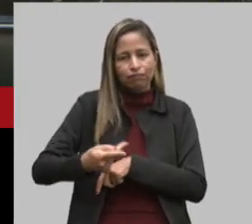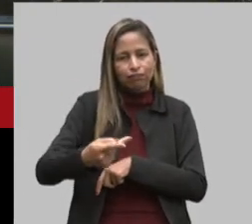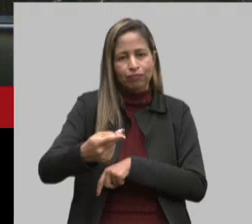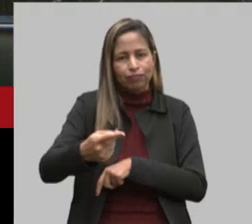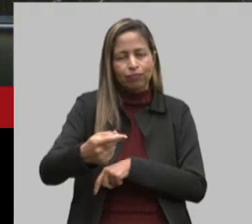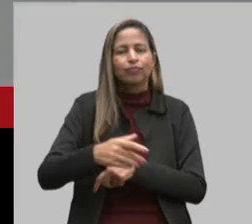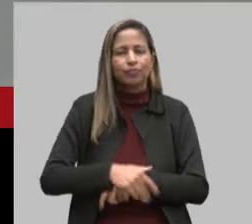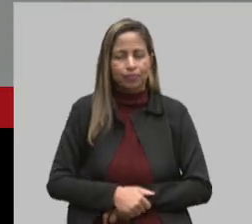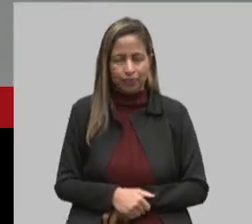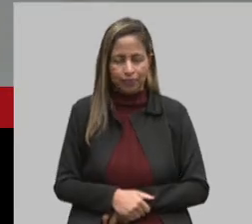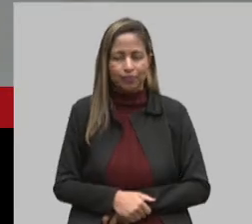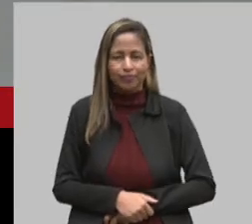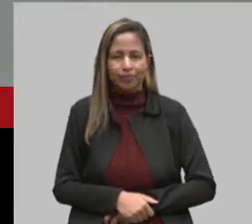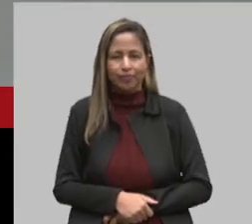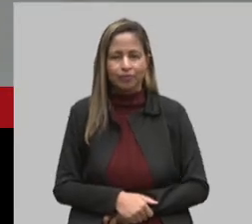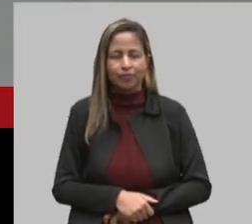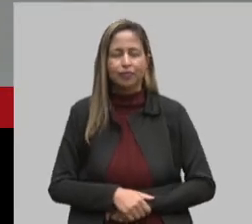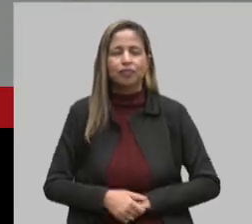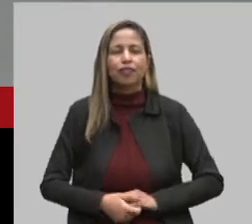Minas